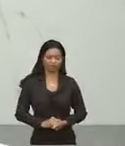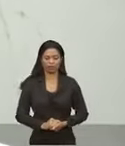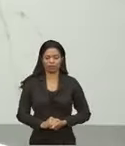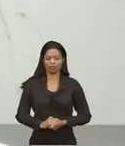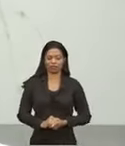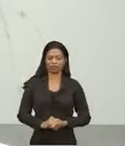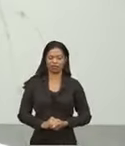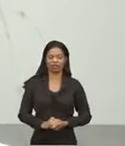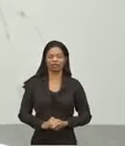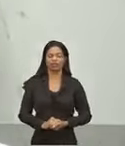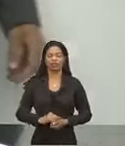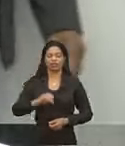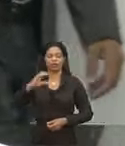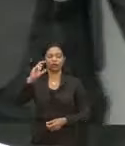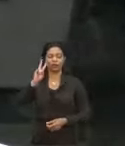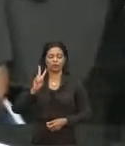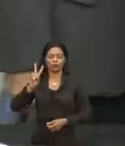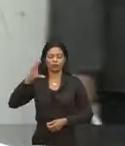Vaninho da Rádio.